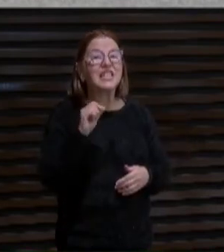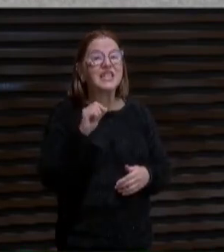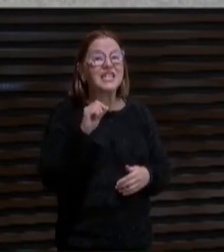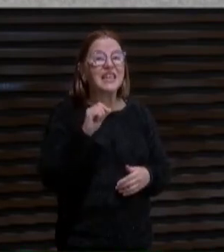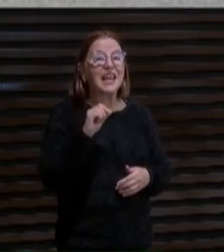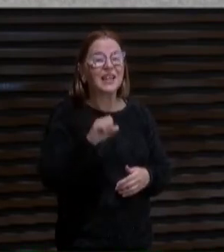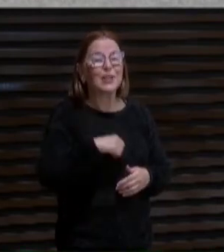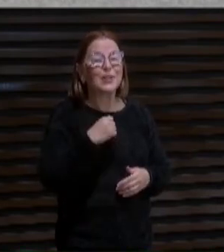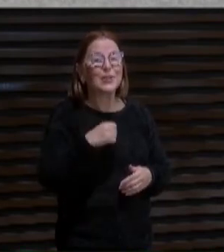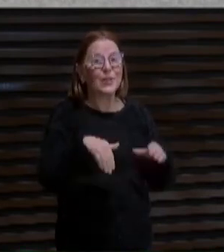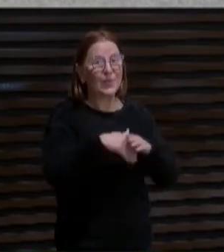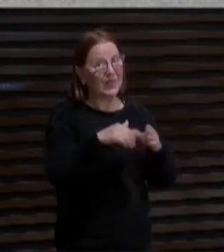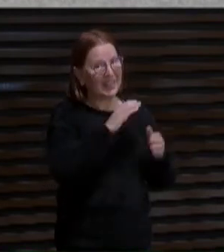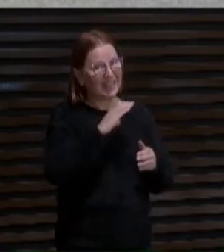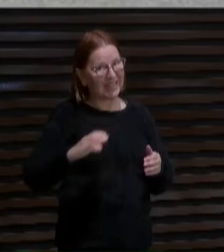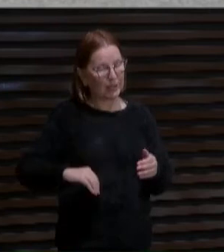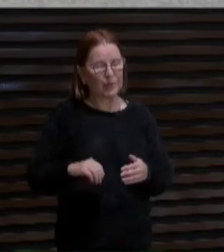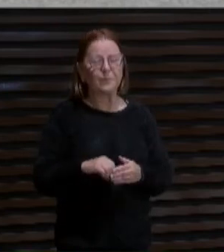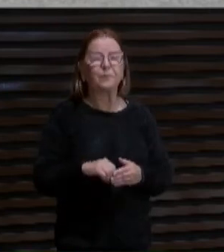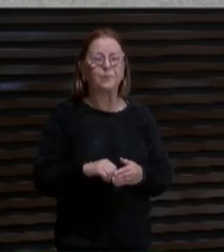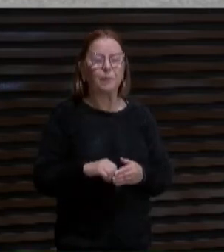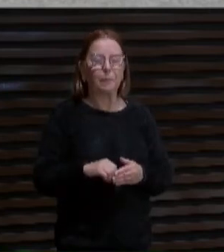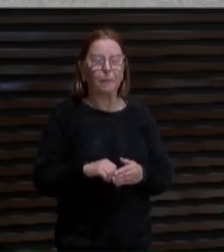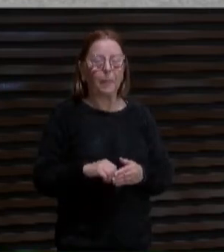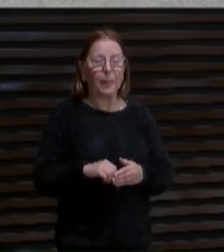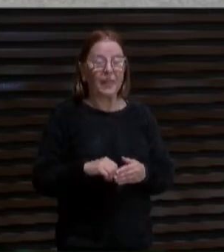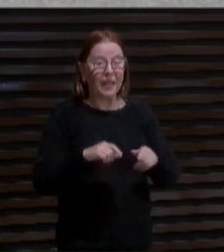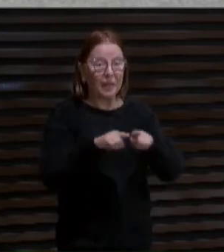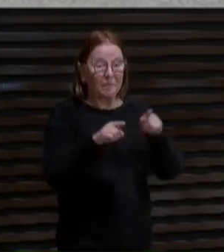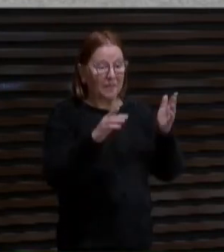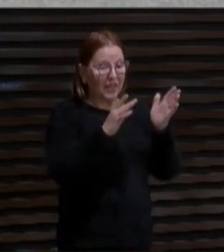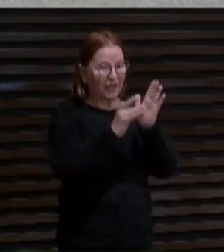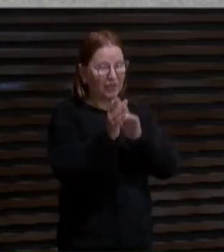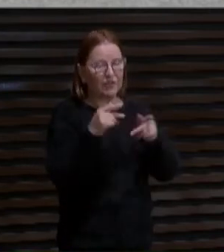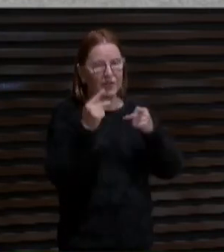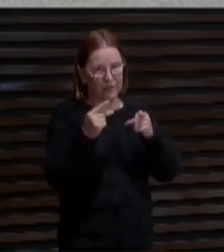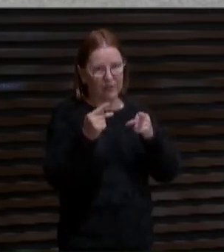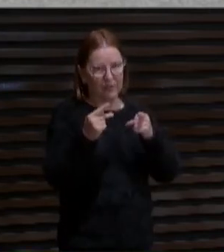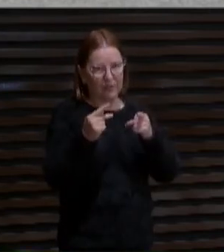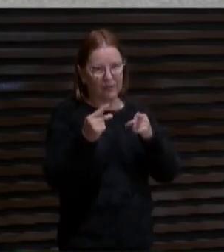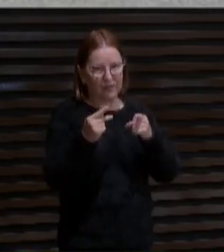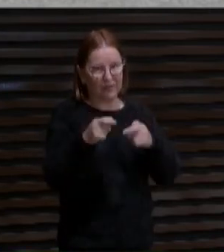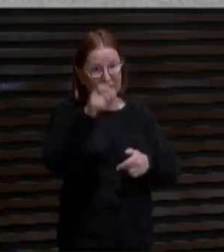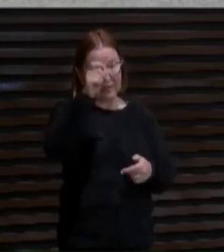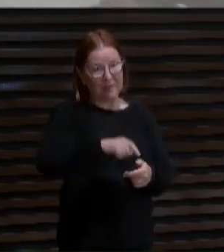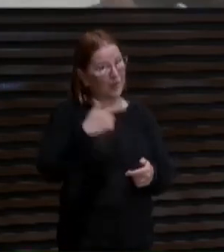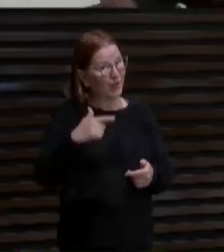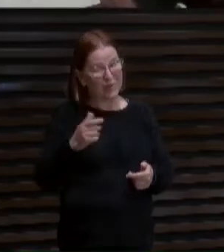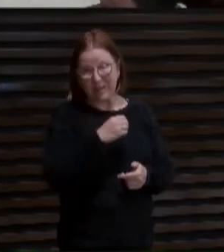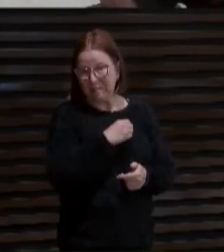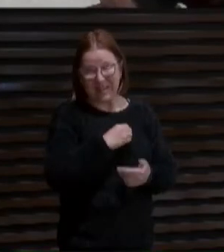e Jesus ele fala olha vamos fazer uma coisa aquele que não tiver pecado atire a primeira pedra